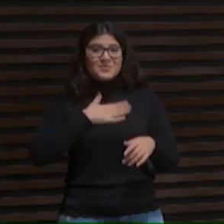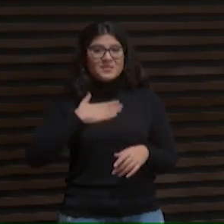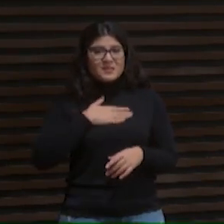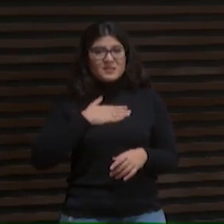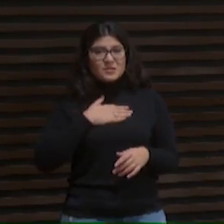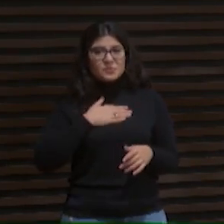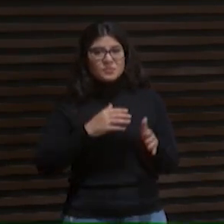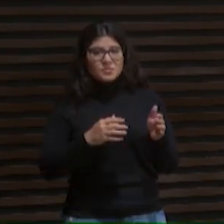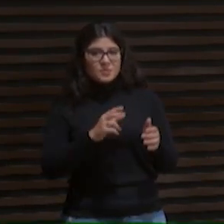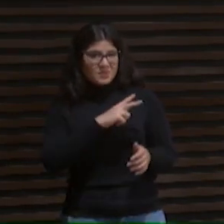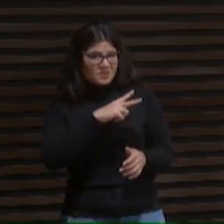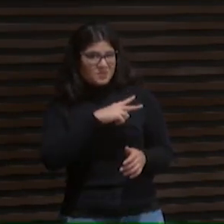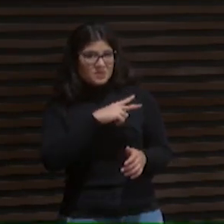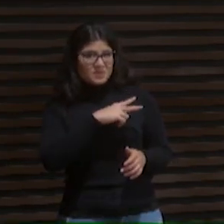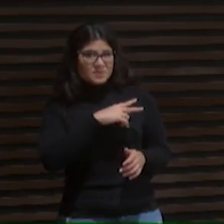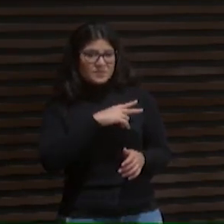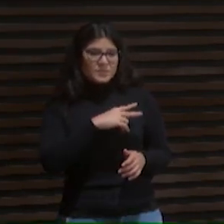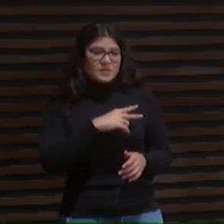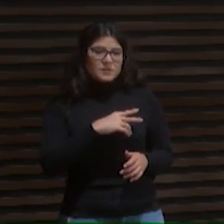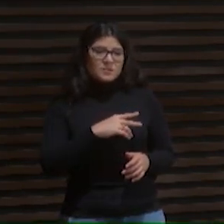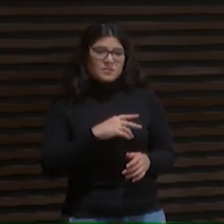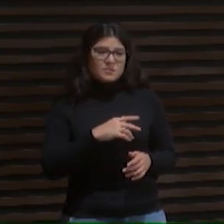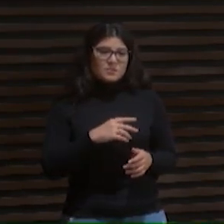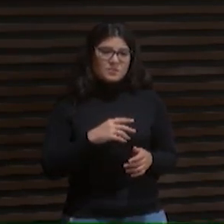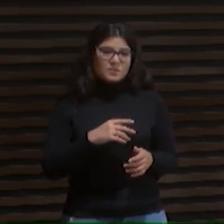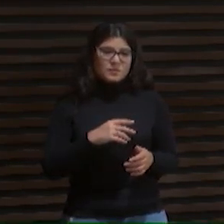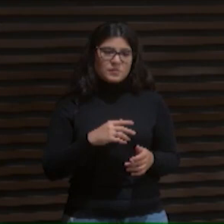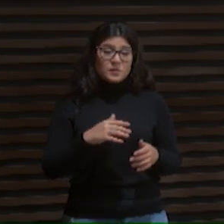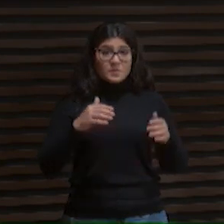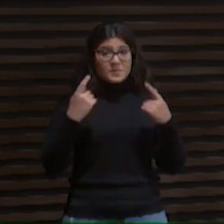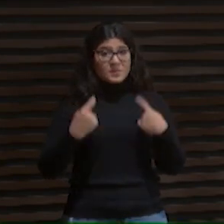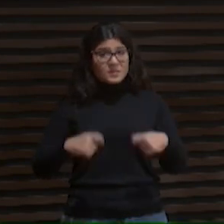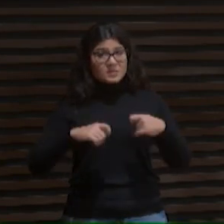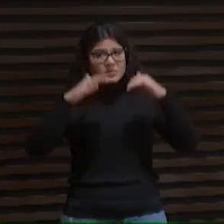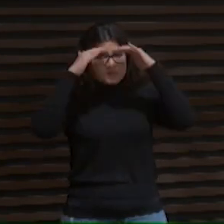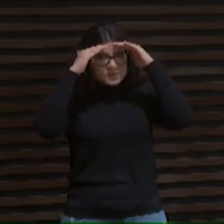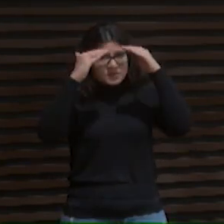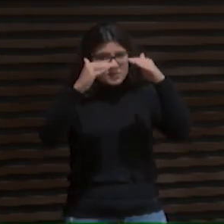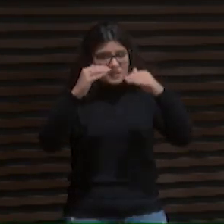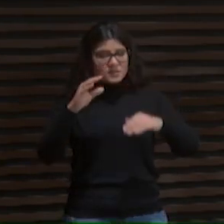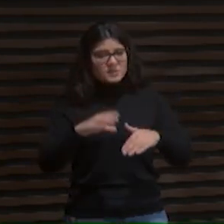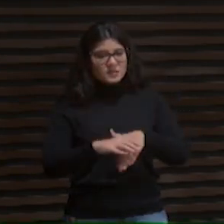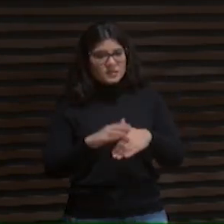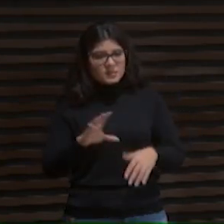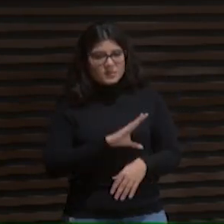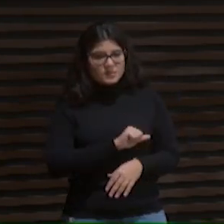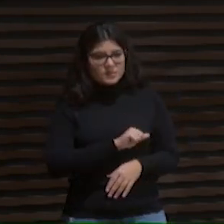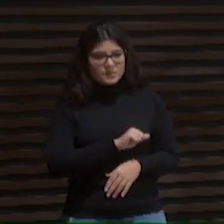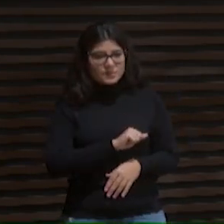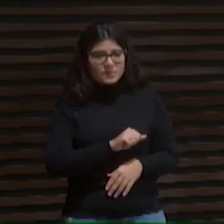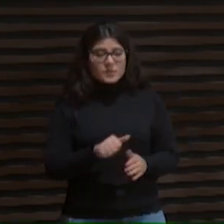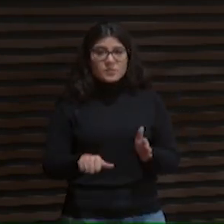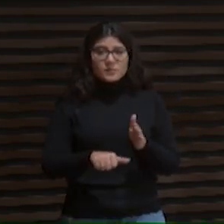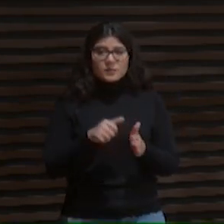particular deve ser inclinado, submetido em amor. No primeiro